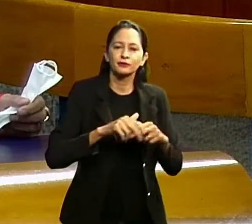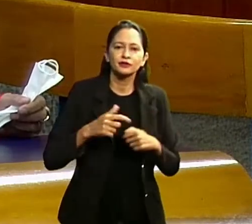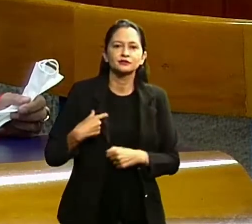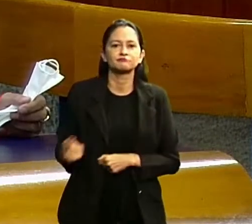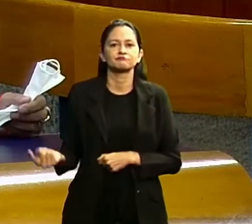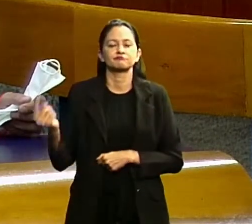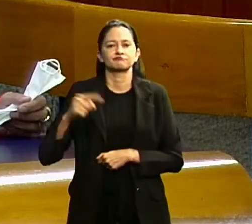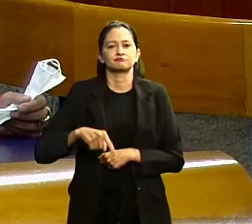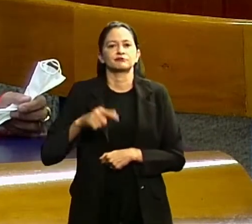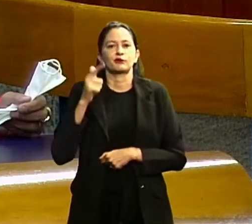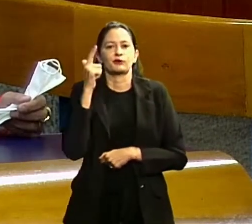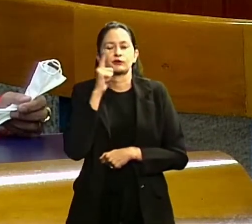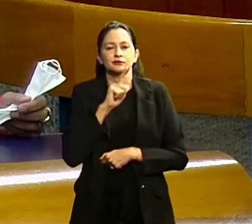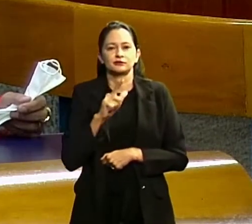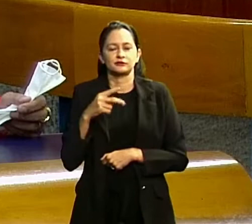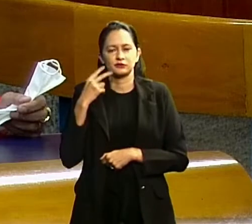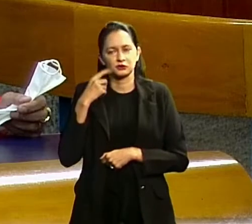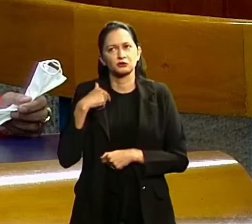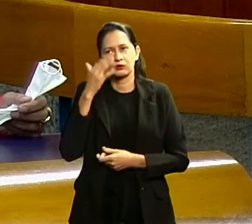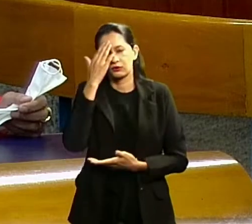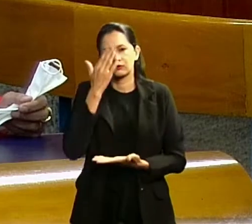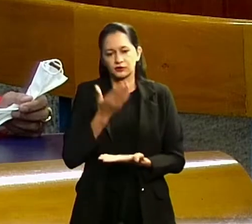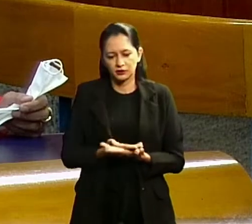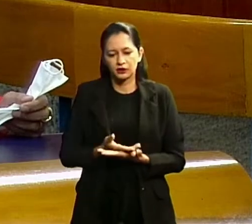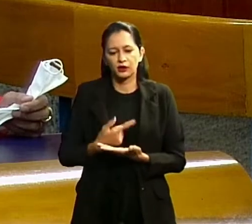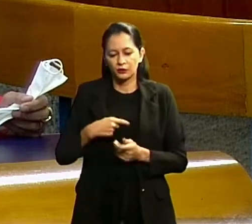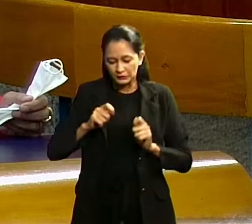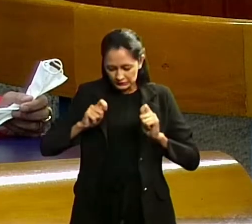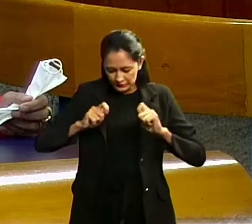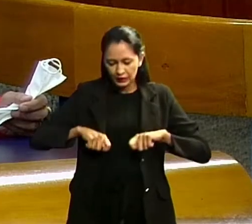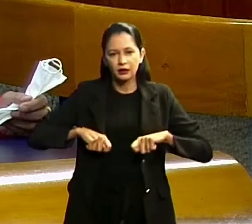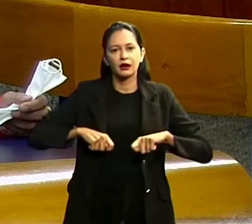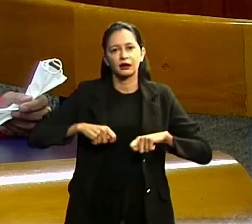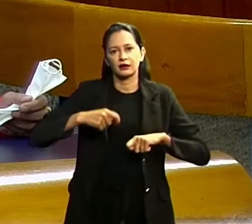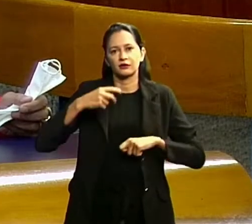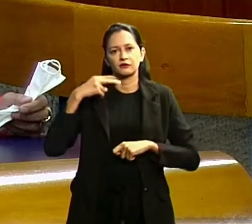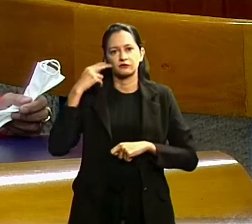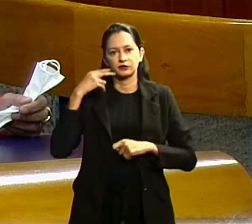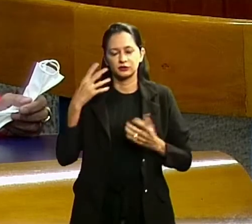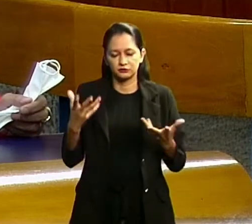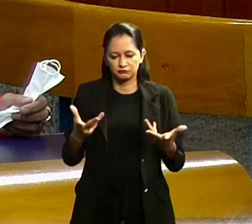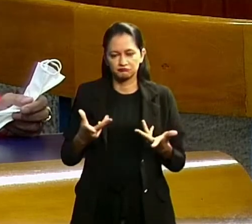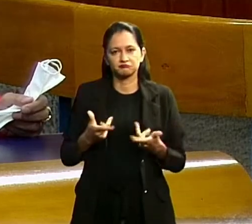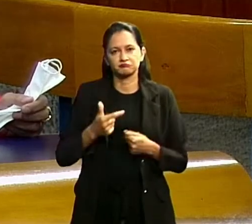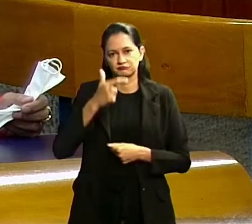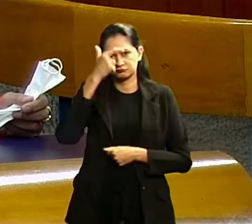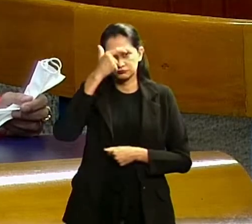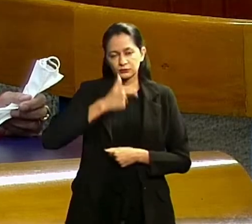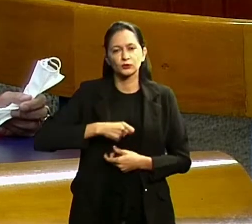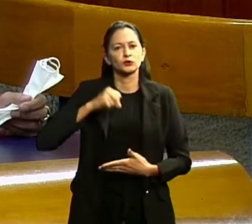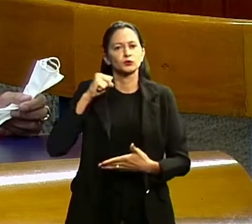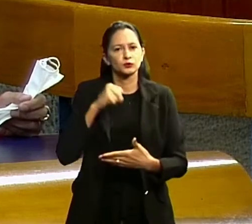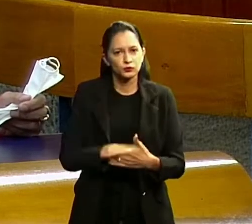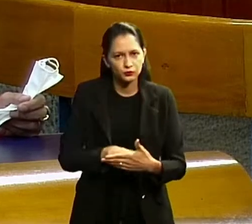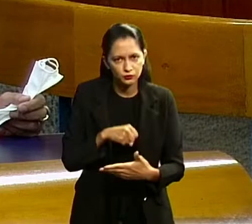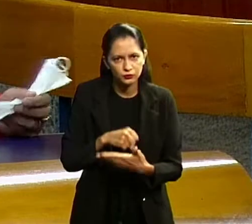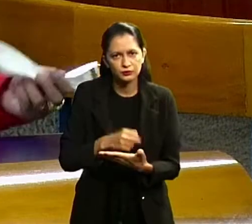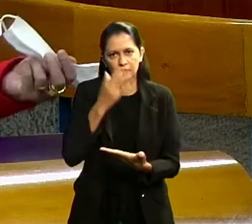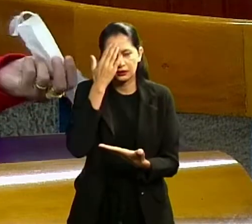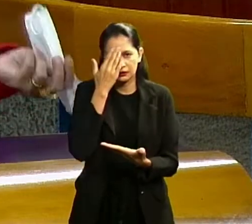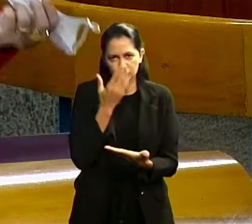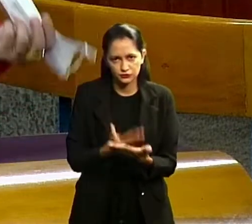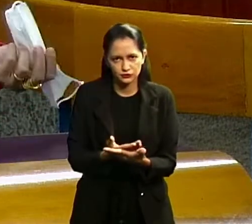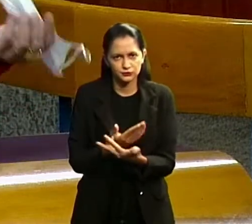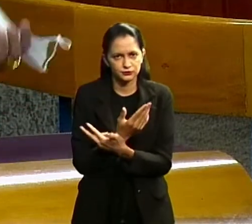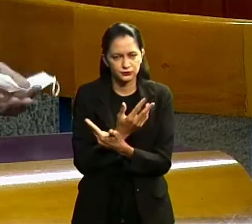Eu confiei que eu poderia ser, sim, uma excelente vereadora, autêntica, que luta e que acredita. E